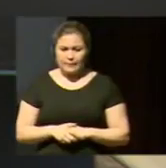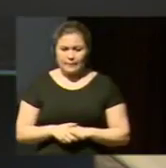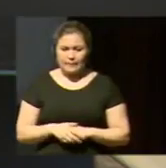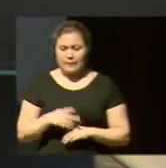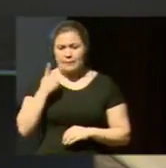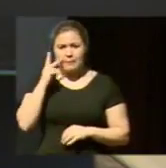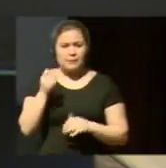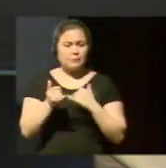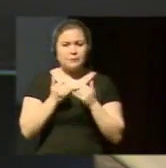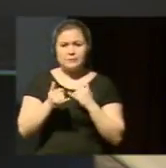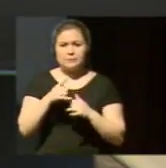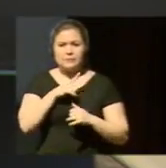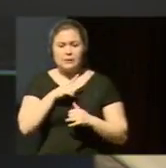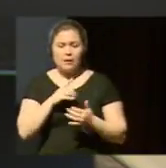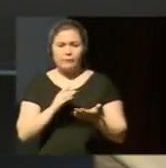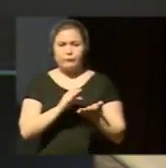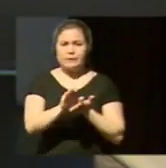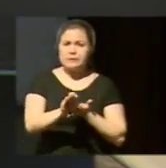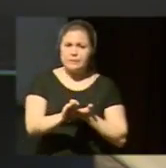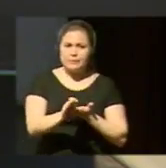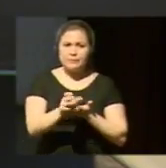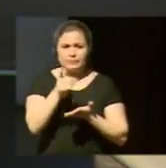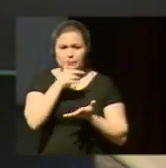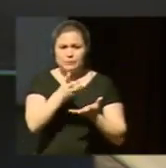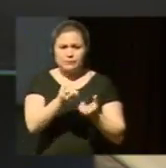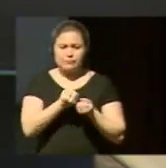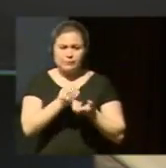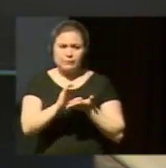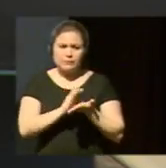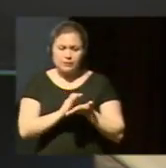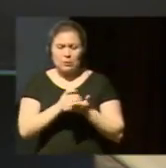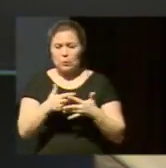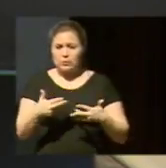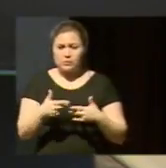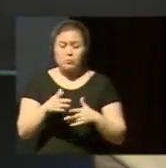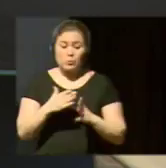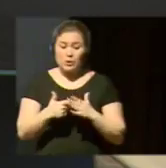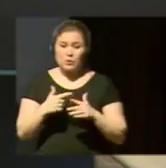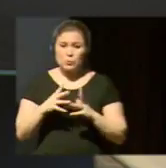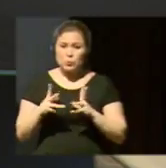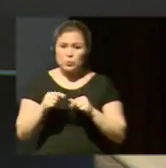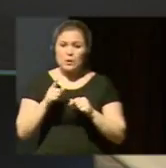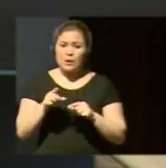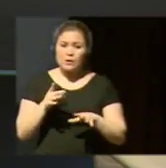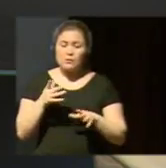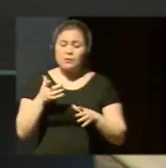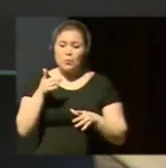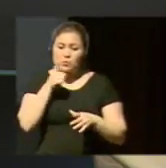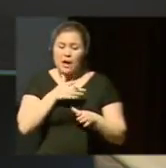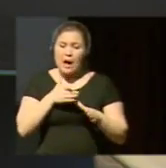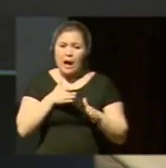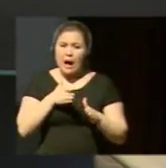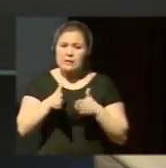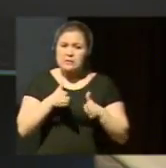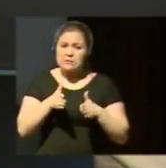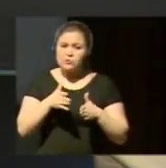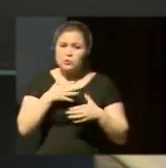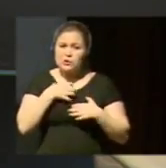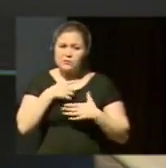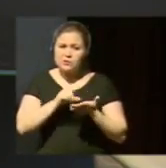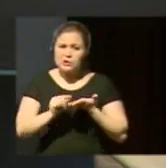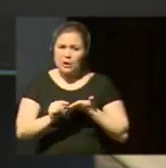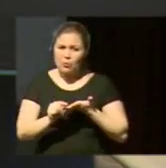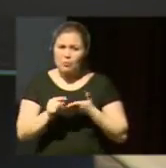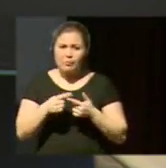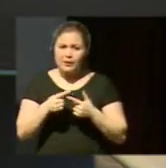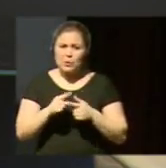para, por exemplo, obter financiamentos, porque tudo isso somente está acessível de forma digital.